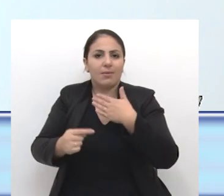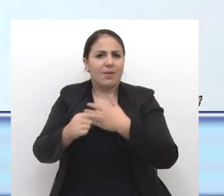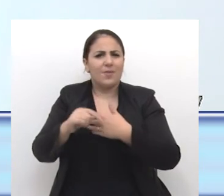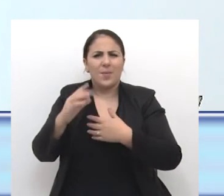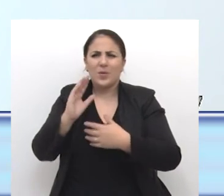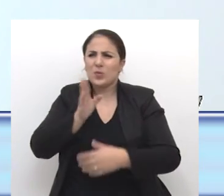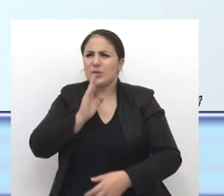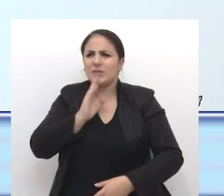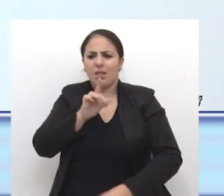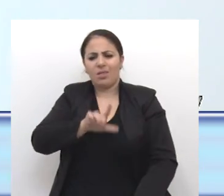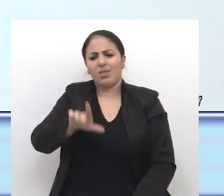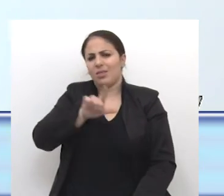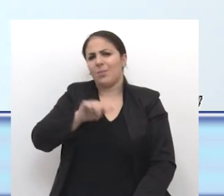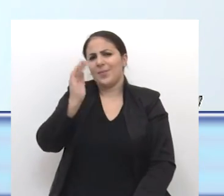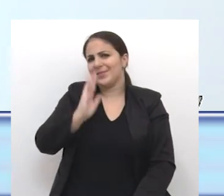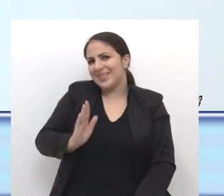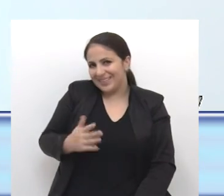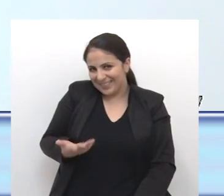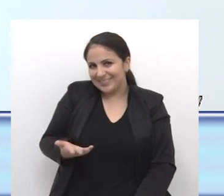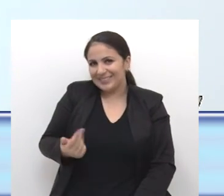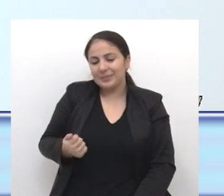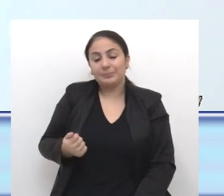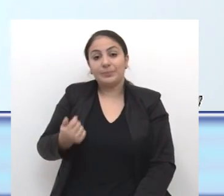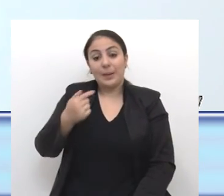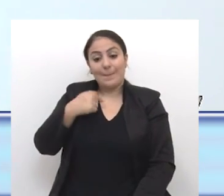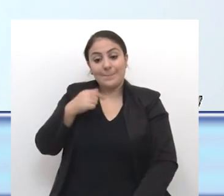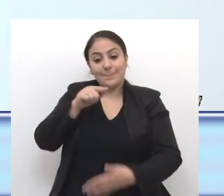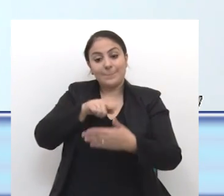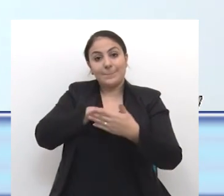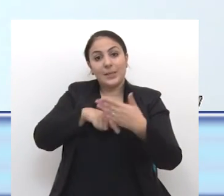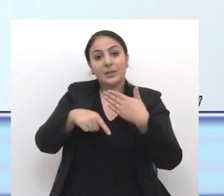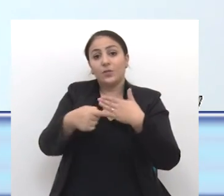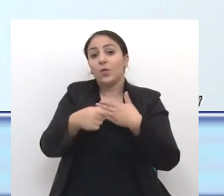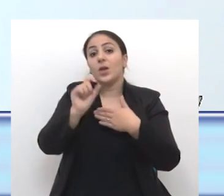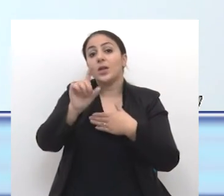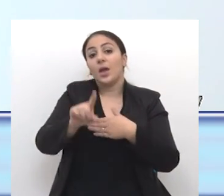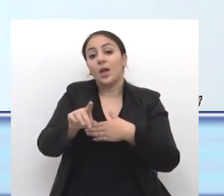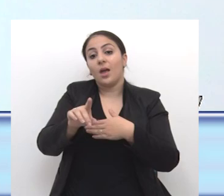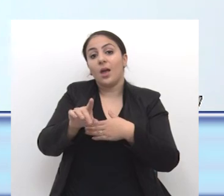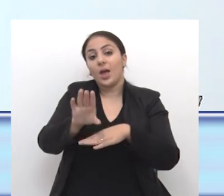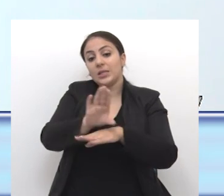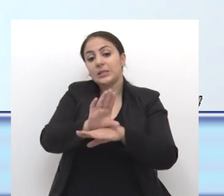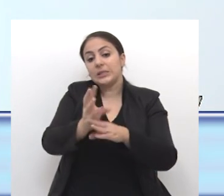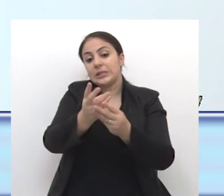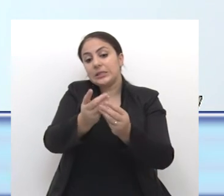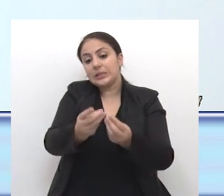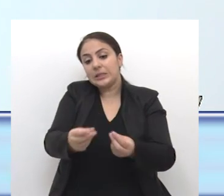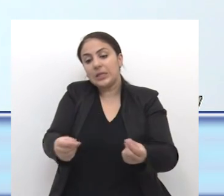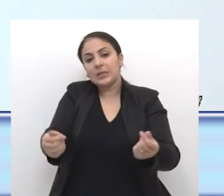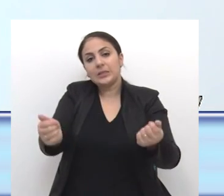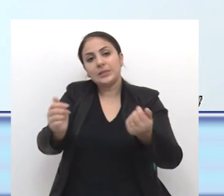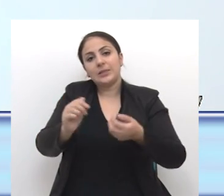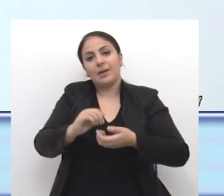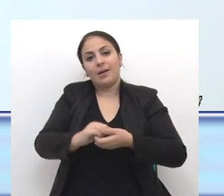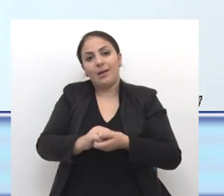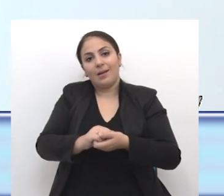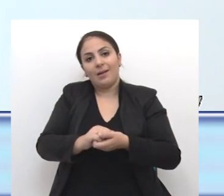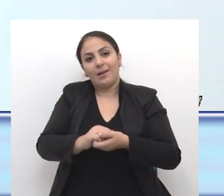mais conhecidos dele de toda a literatura brasileira. A minha metáfora é a cinza. Eu